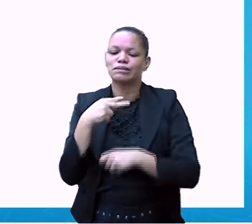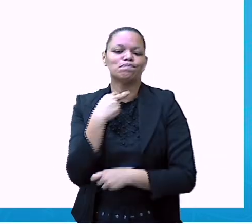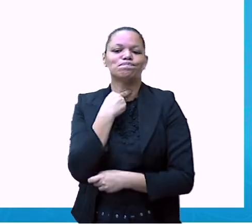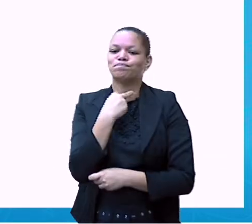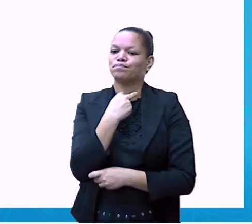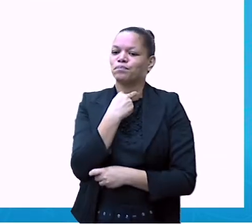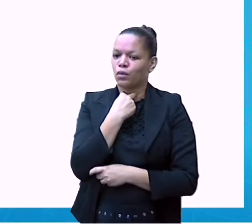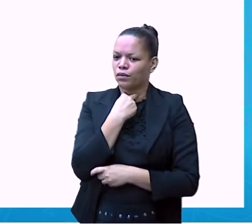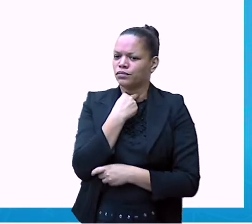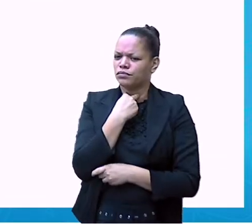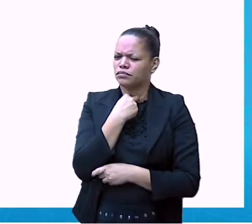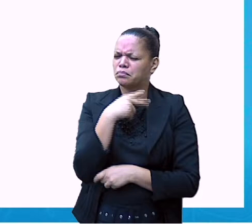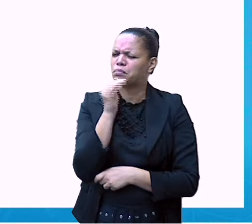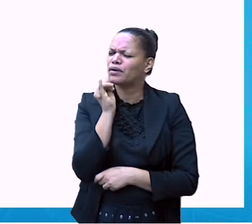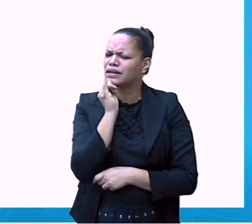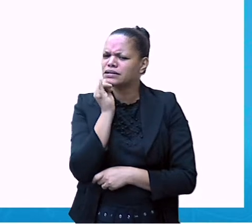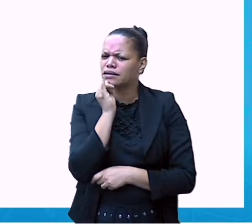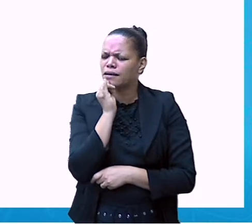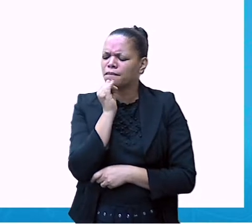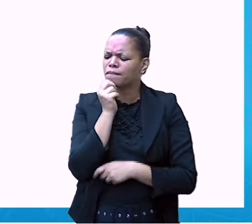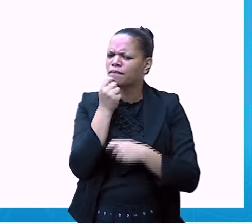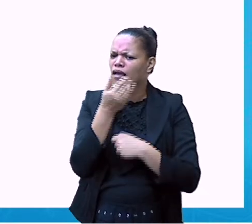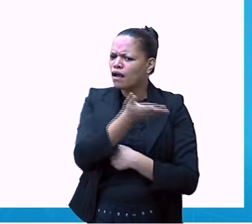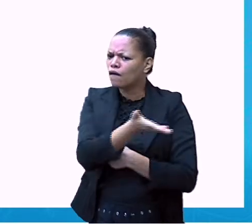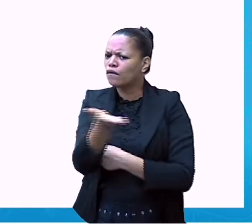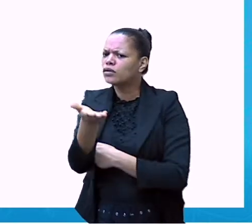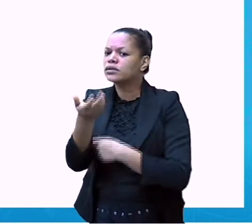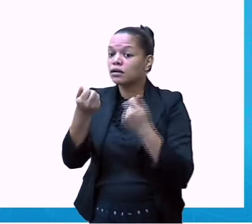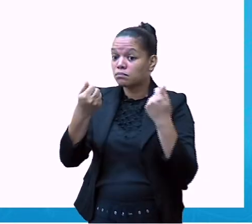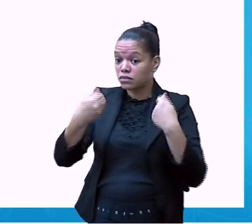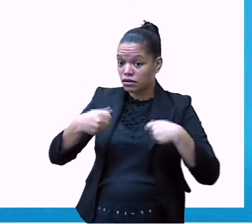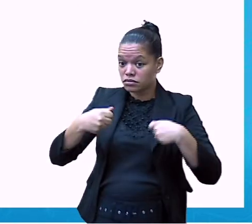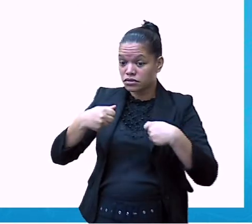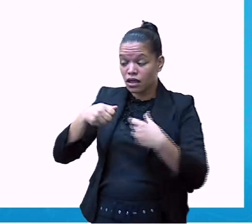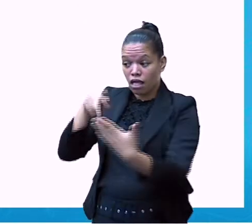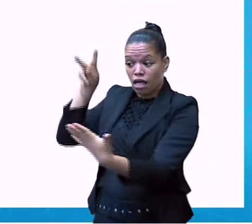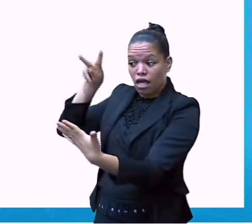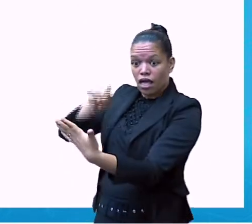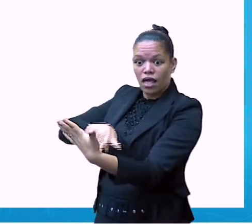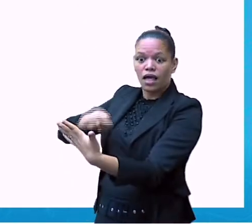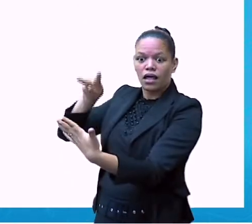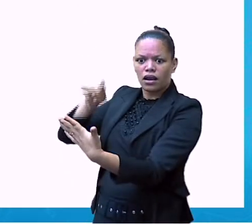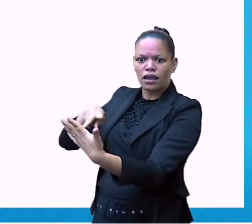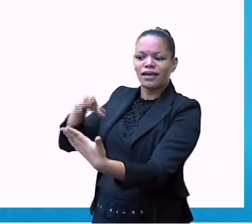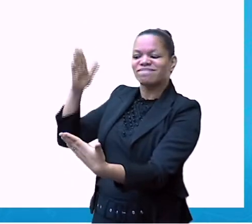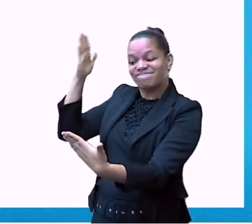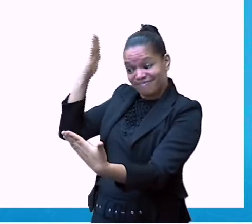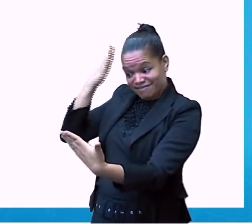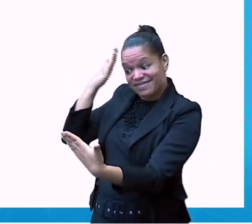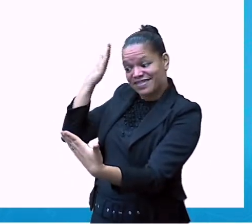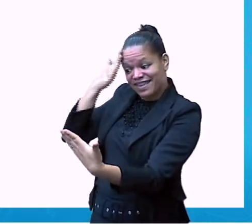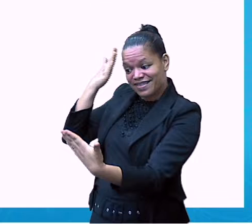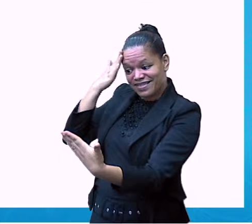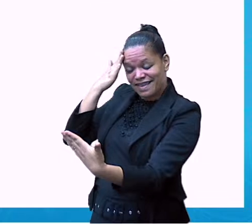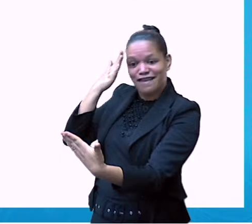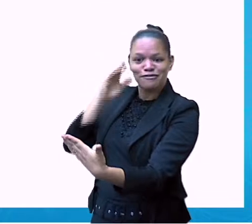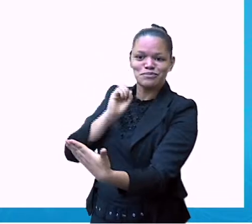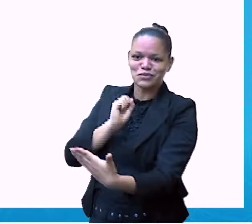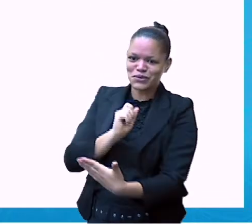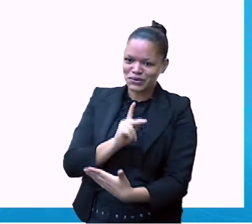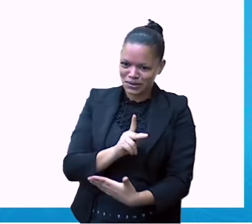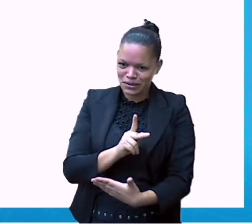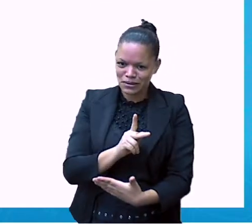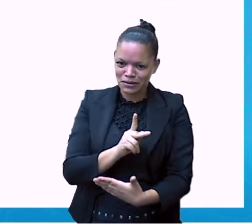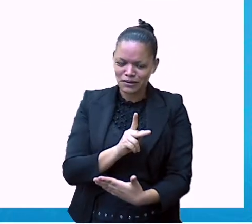entendi. Por quê? Quando eu vi aquele tema, eu ouvi outras pessoas falando e agora eu vejo, quando